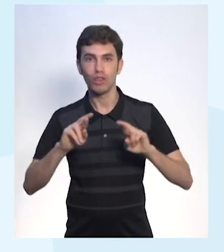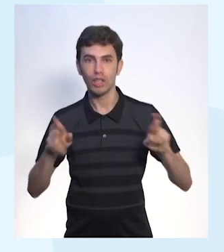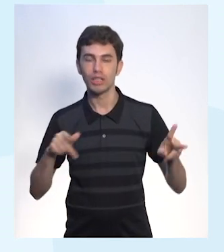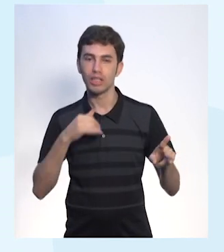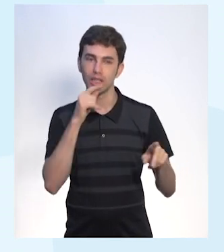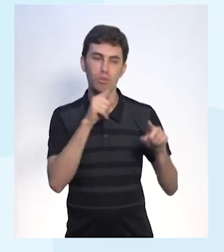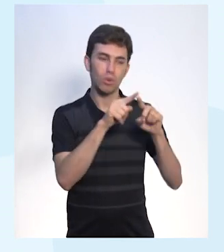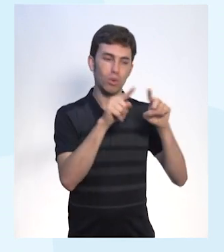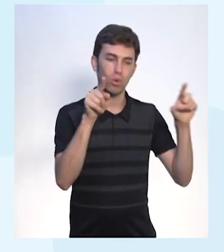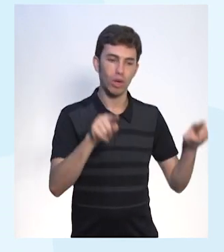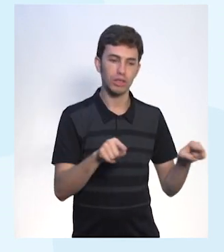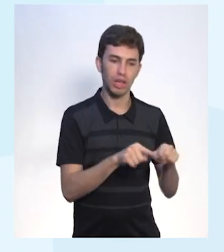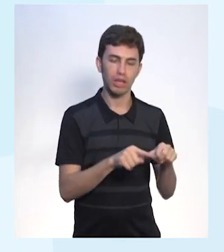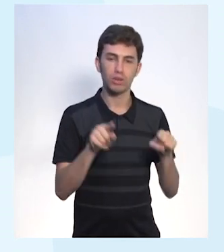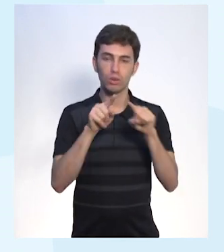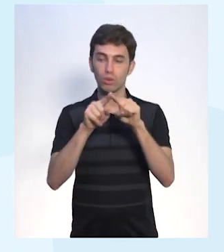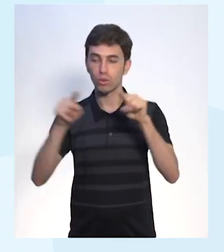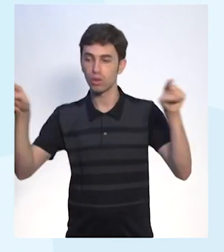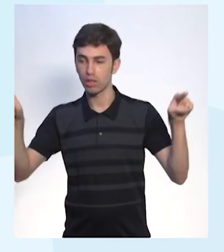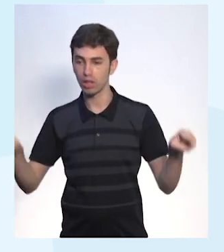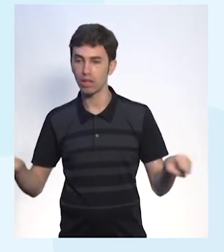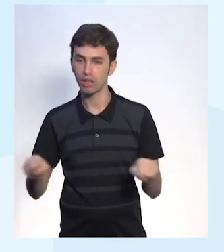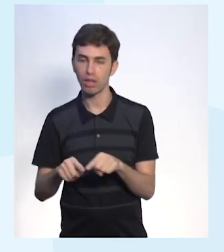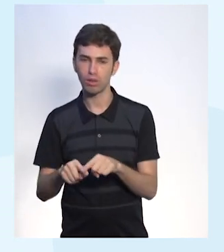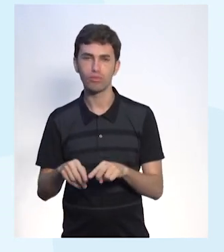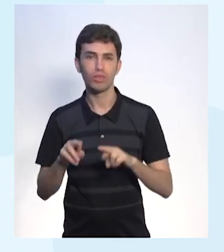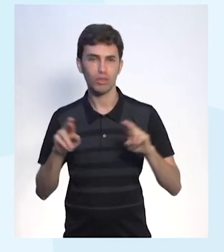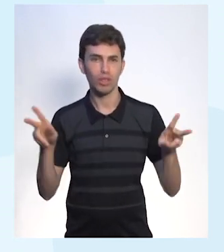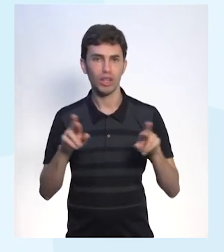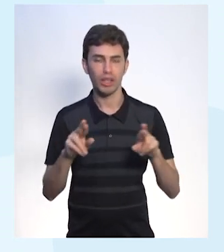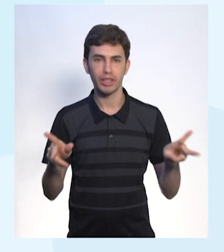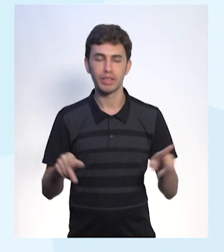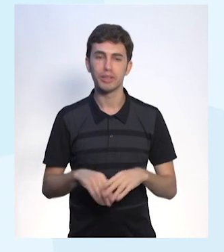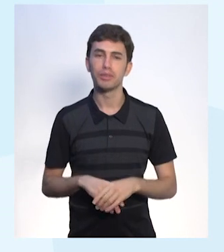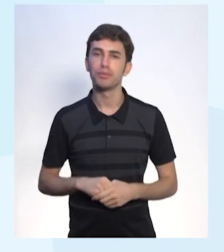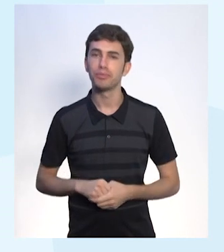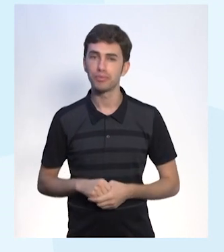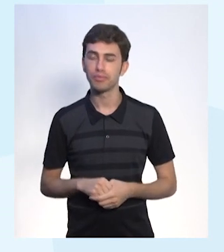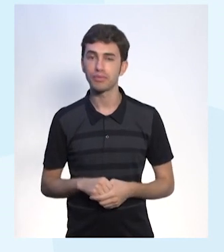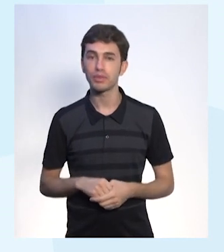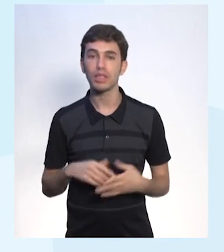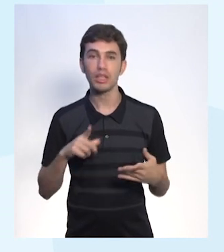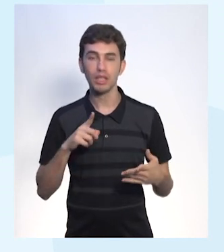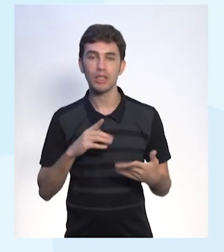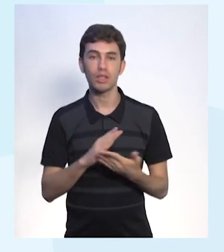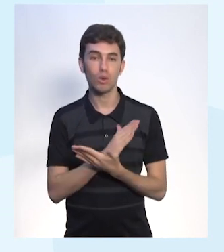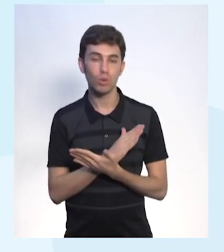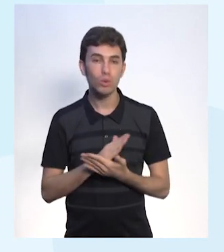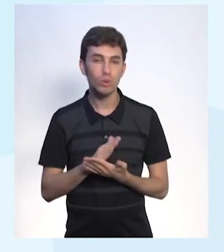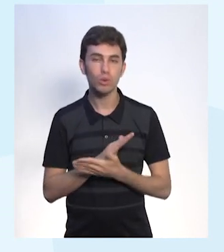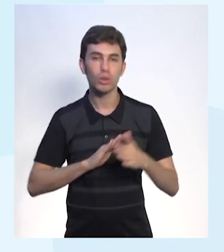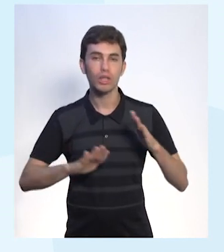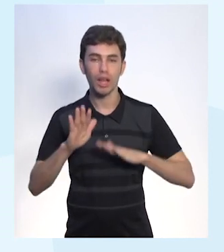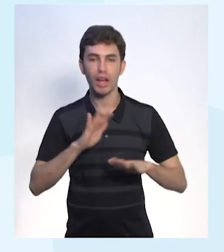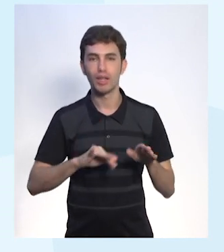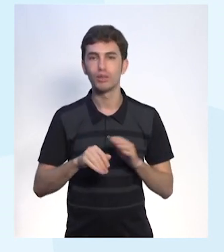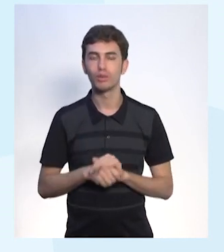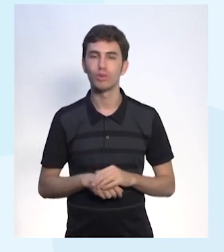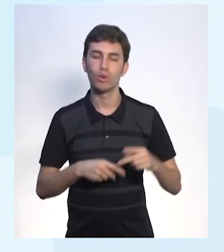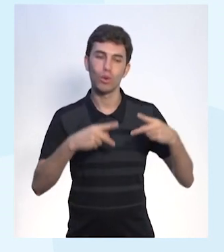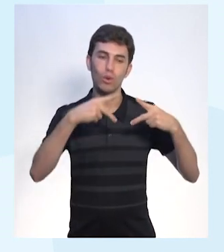do retângulo. Então a gente tem, né, umas certas cuidados, certas ressalvas quando compara